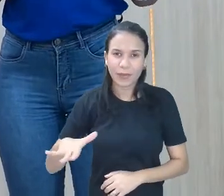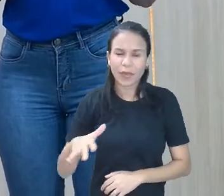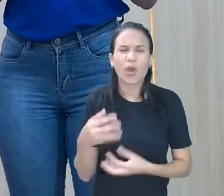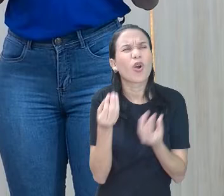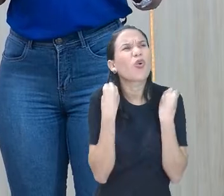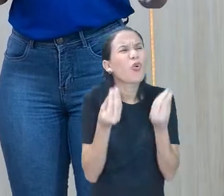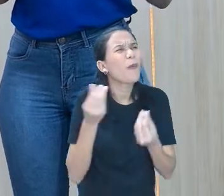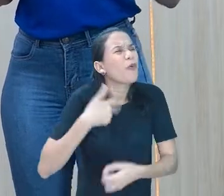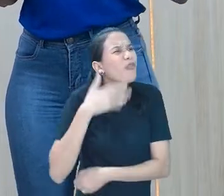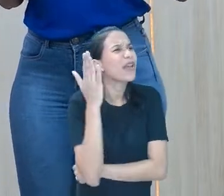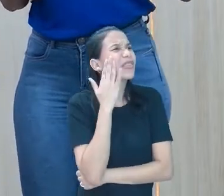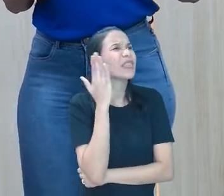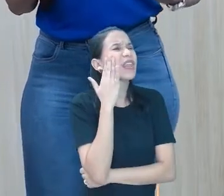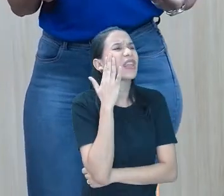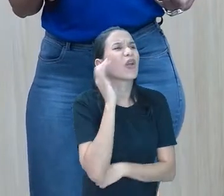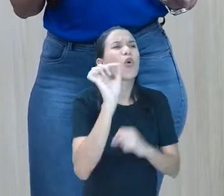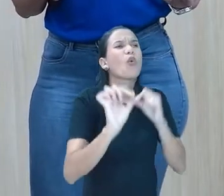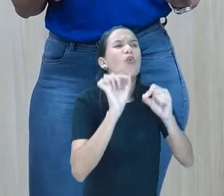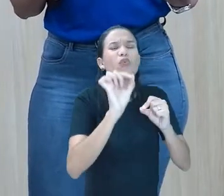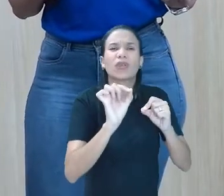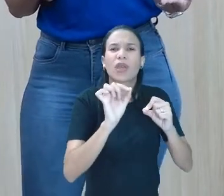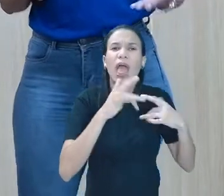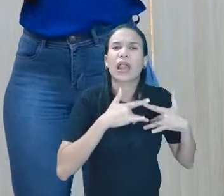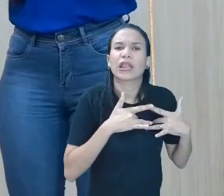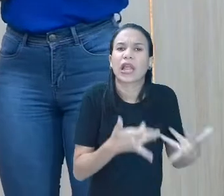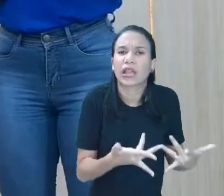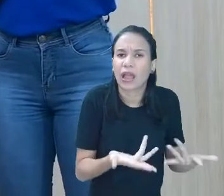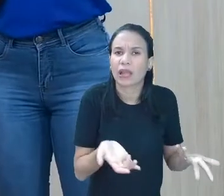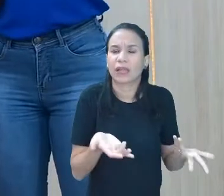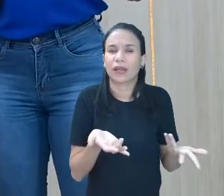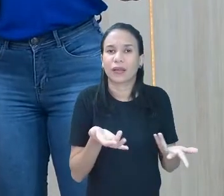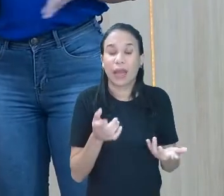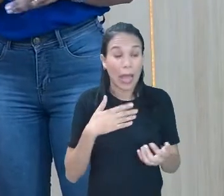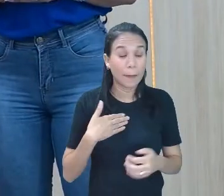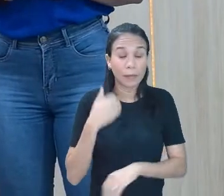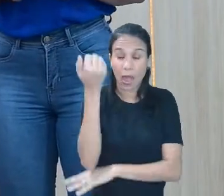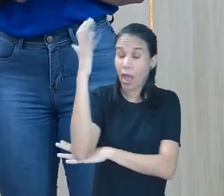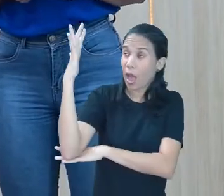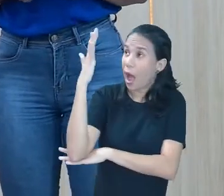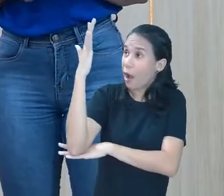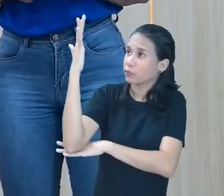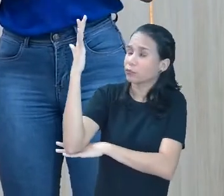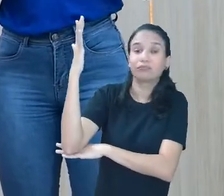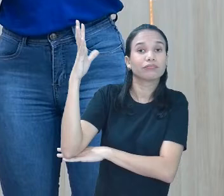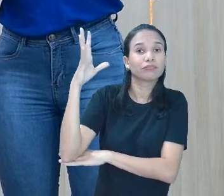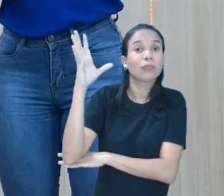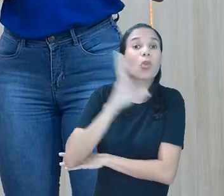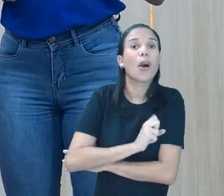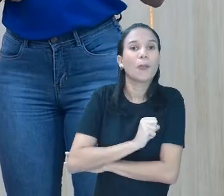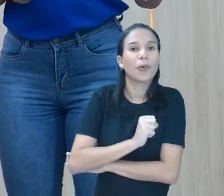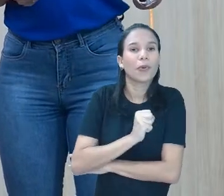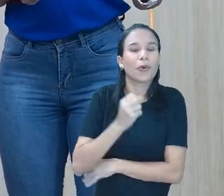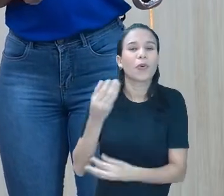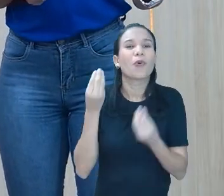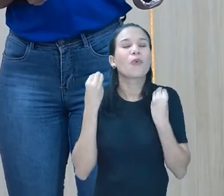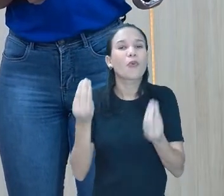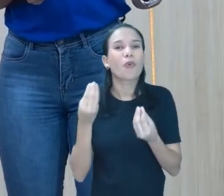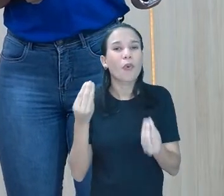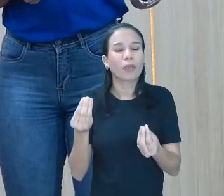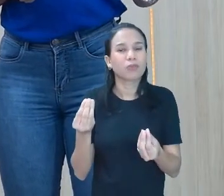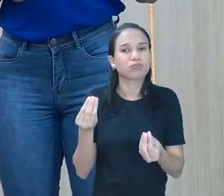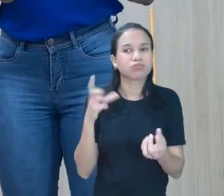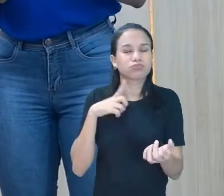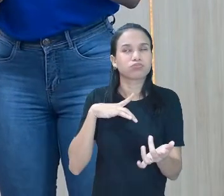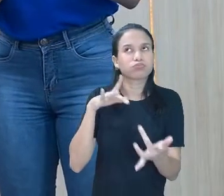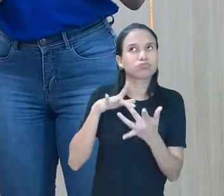Como é que ele vai entender o conceito de gentileza? Né? Tá lá a minha árvore do amor na parede. Como é que eu vou trabalhar esse conceito